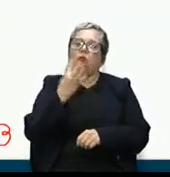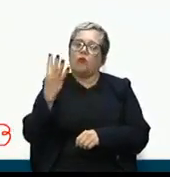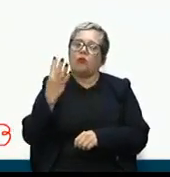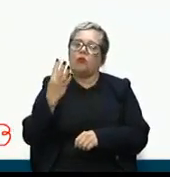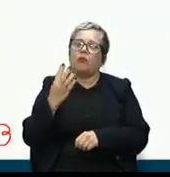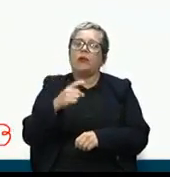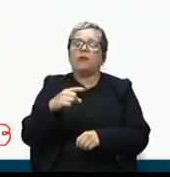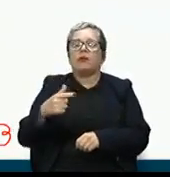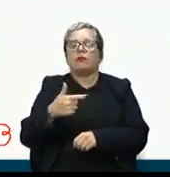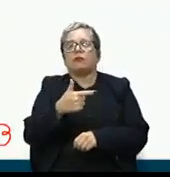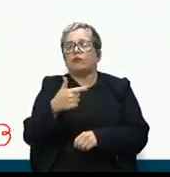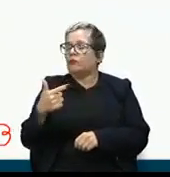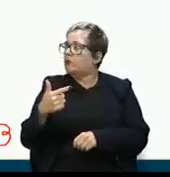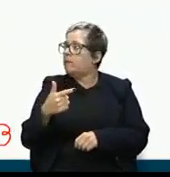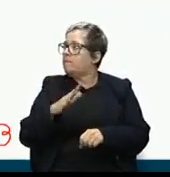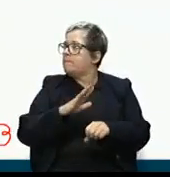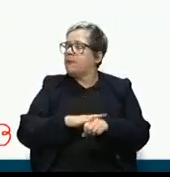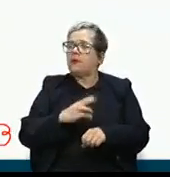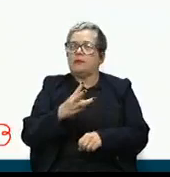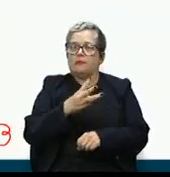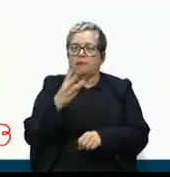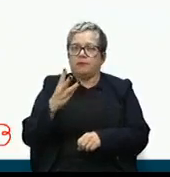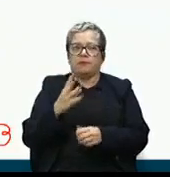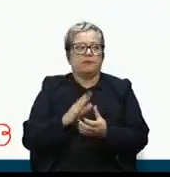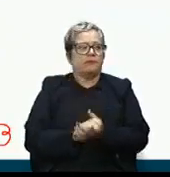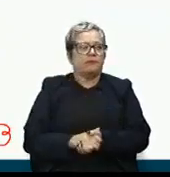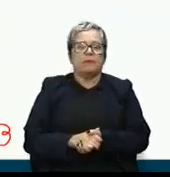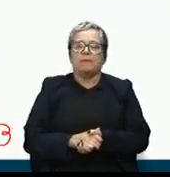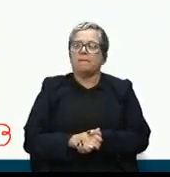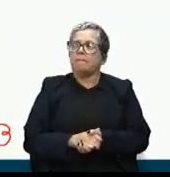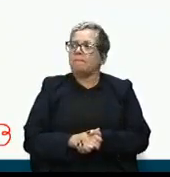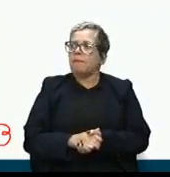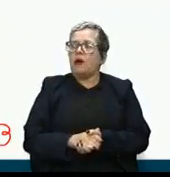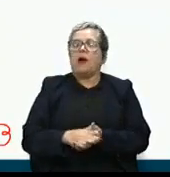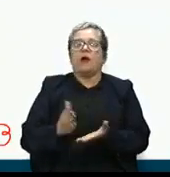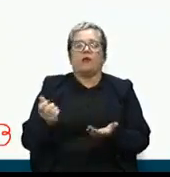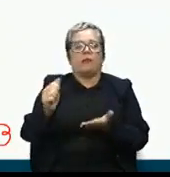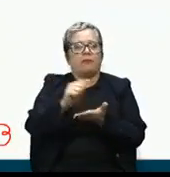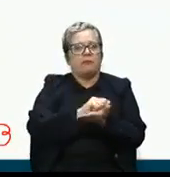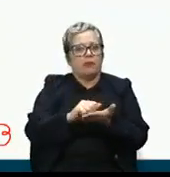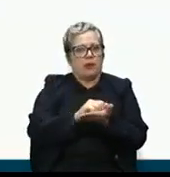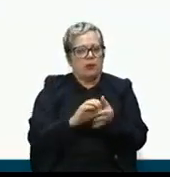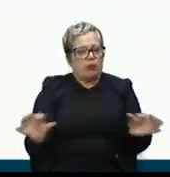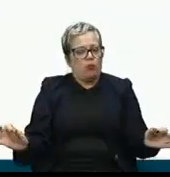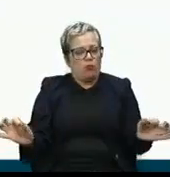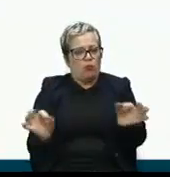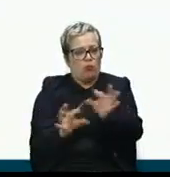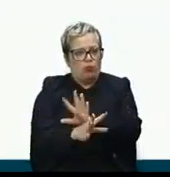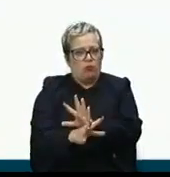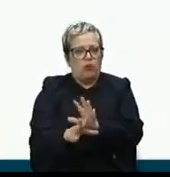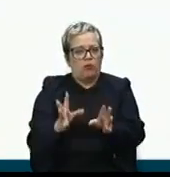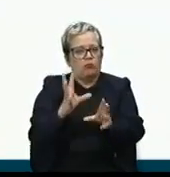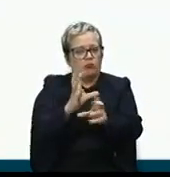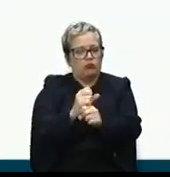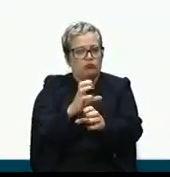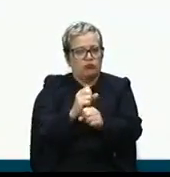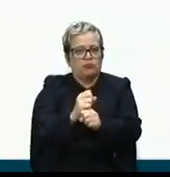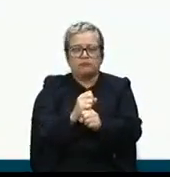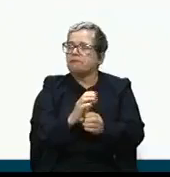e menos 2 mais 3. Então, eu vou apagar e fazer essa soma para a